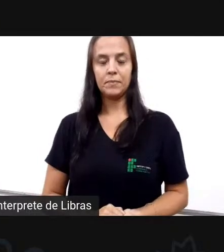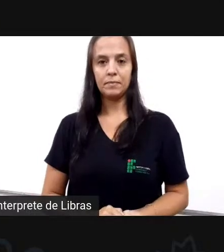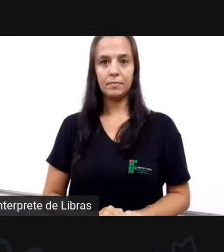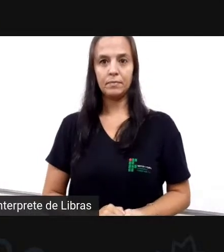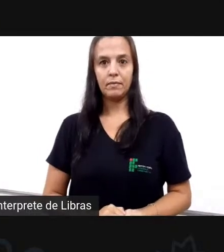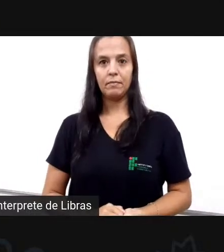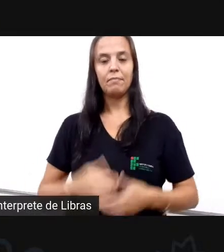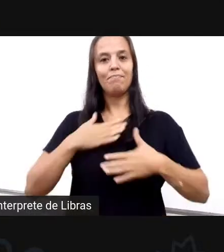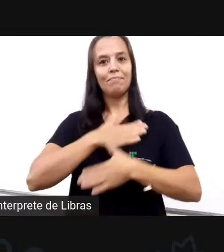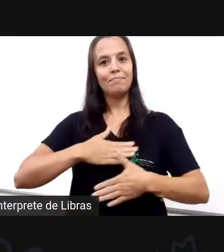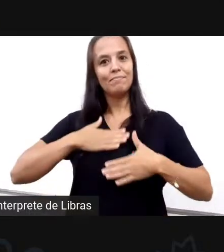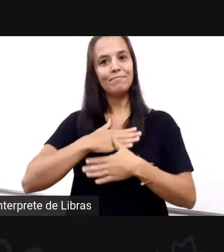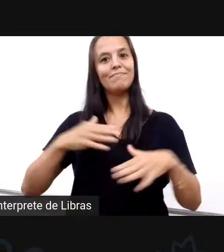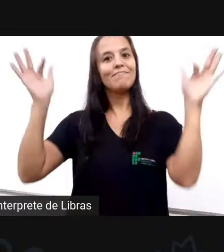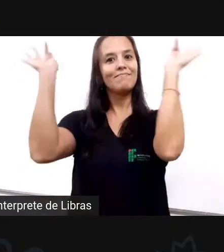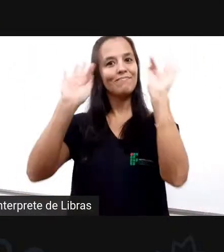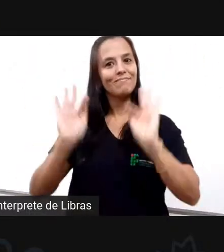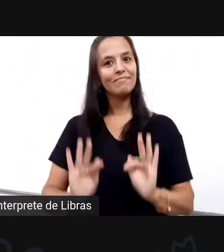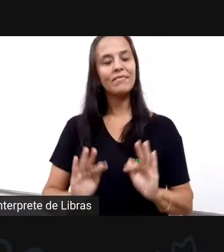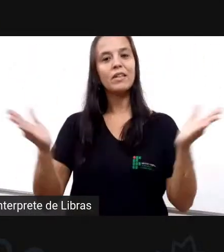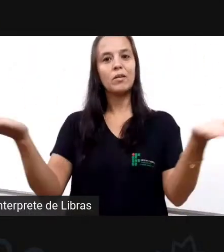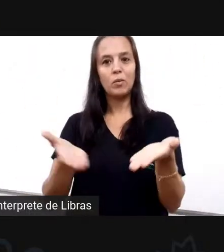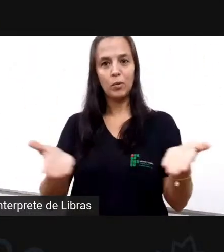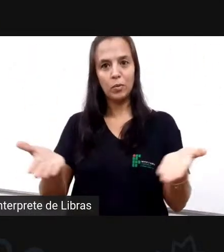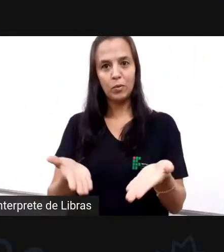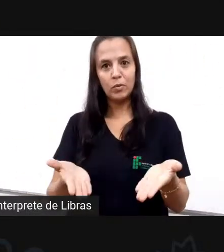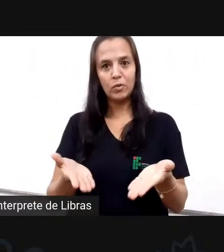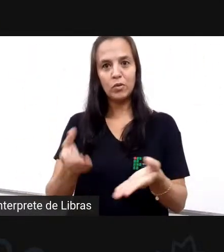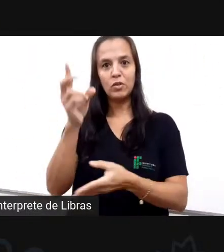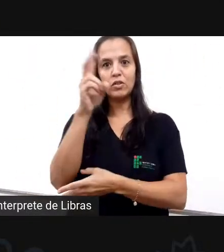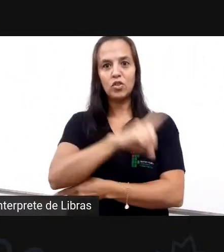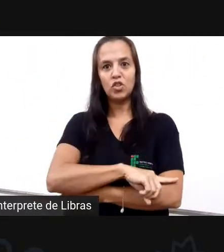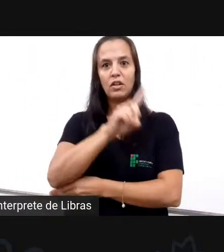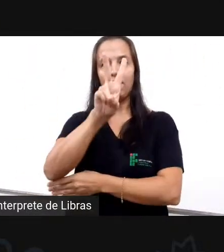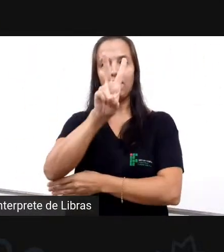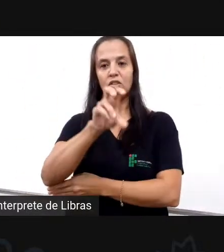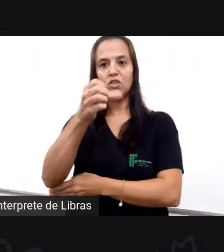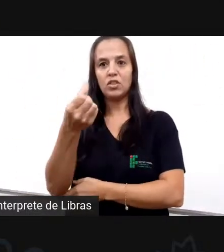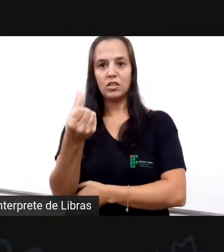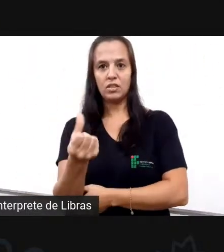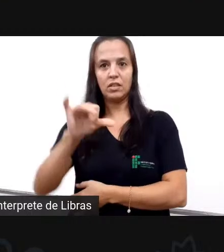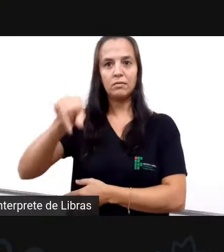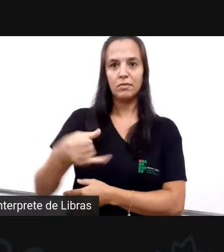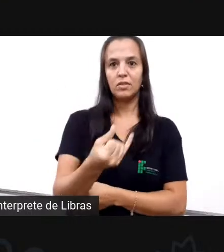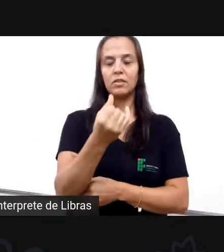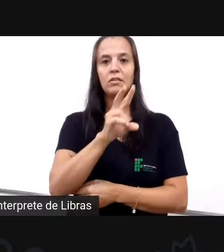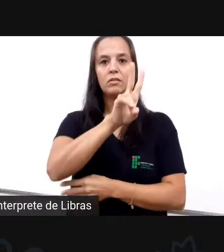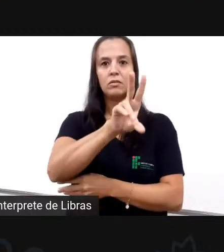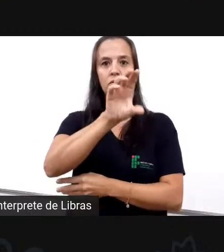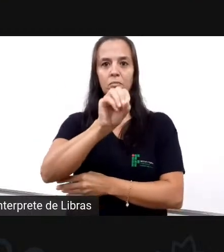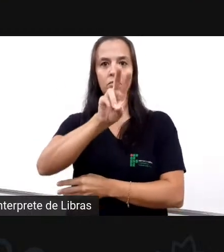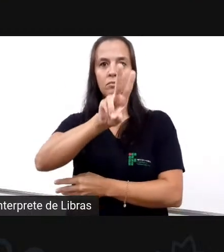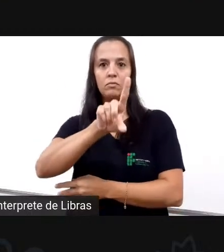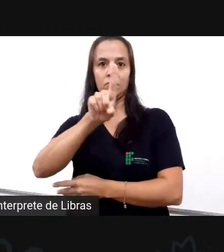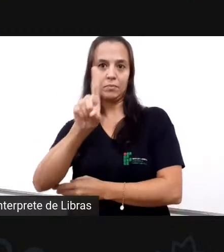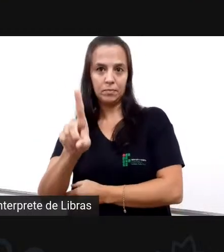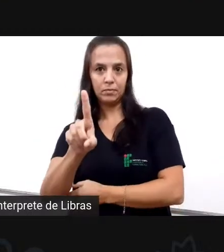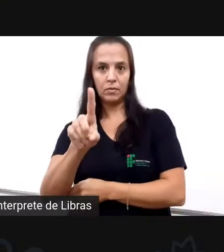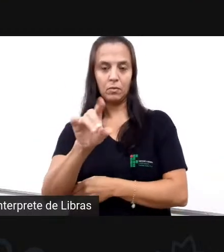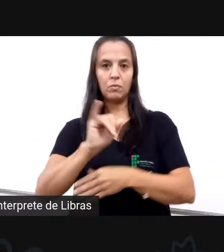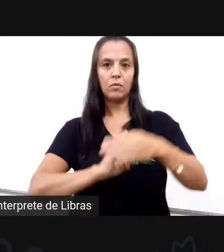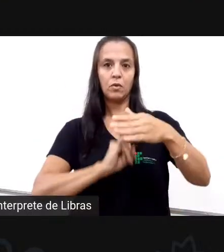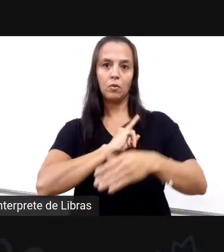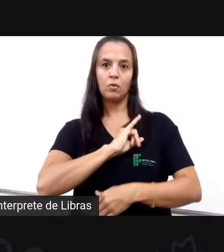grande satisfação e alegria que hoje, 26 de janeiro do ano de 2021, o Instituto